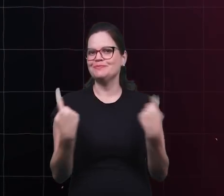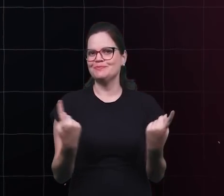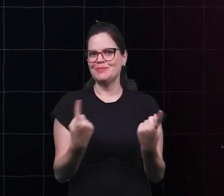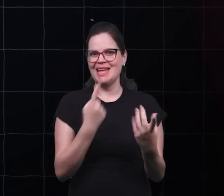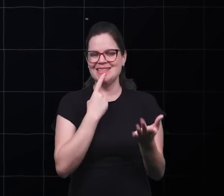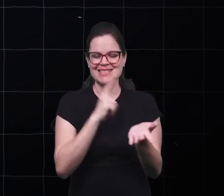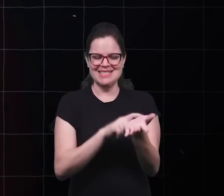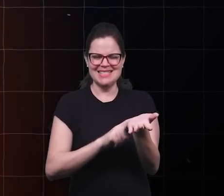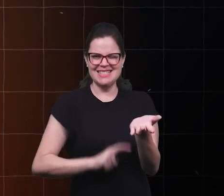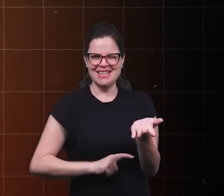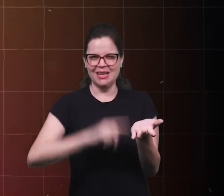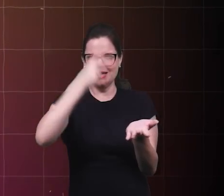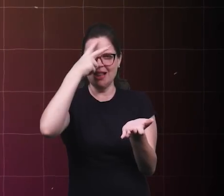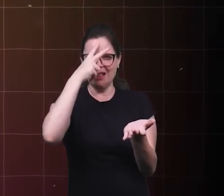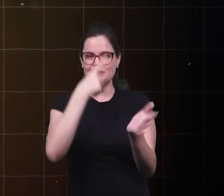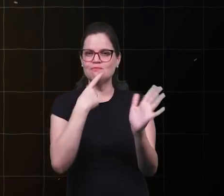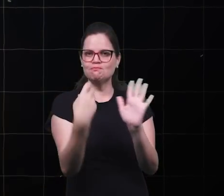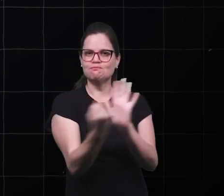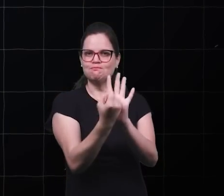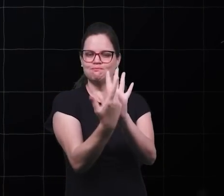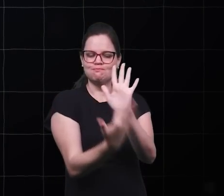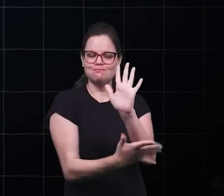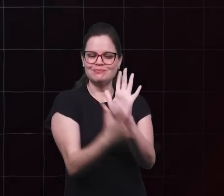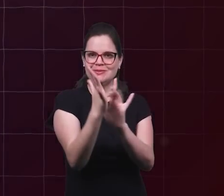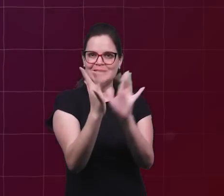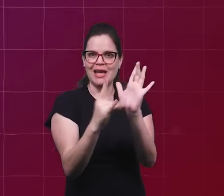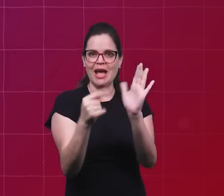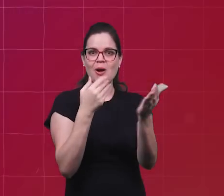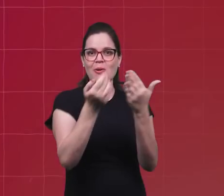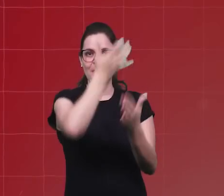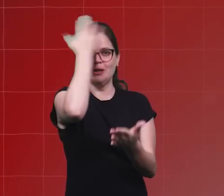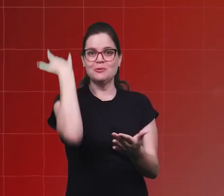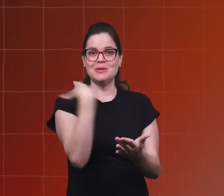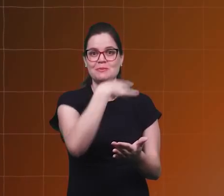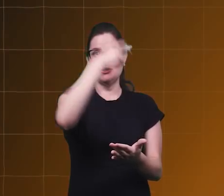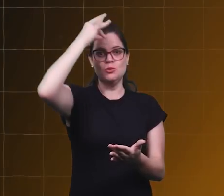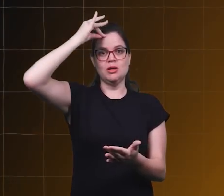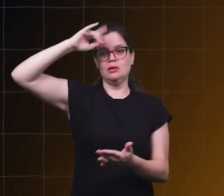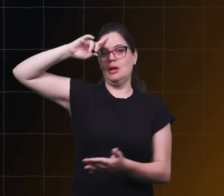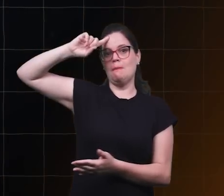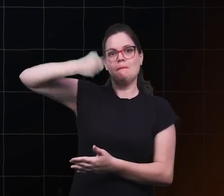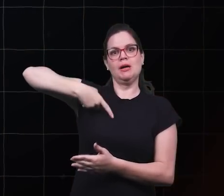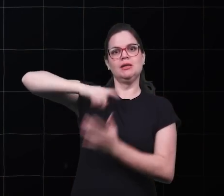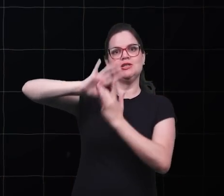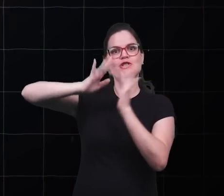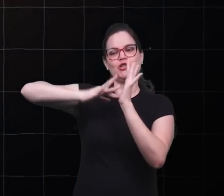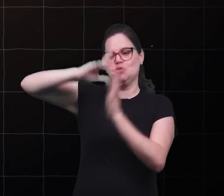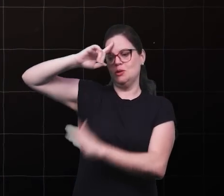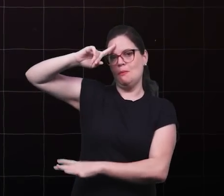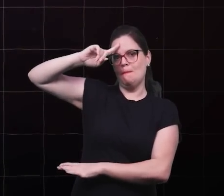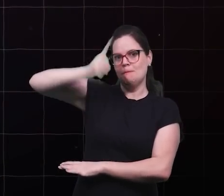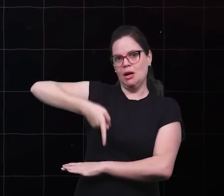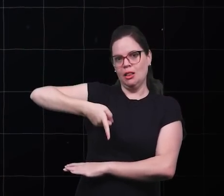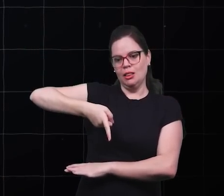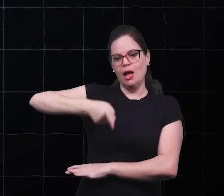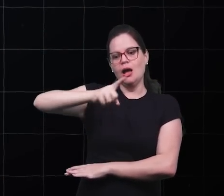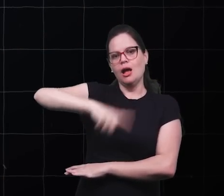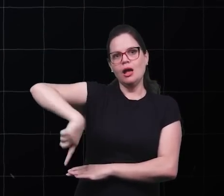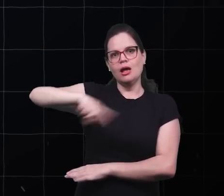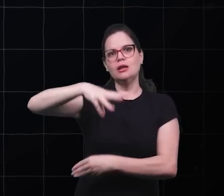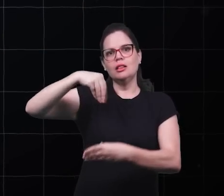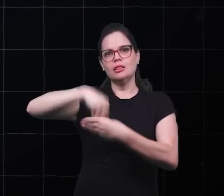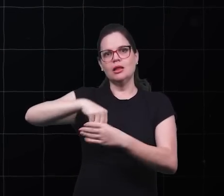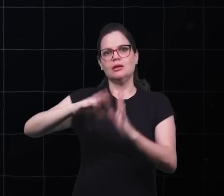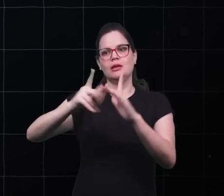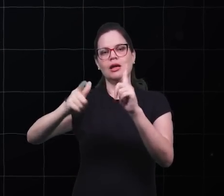o alimento, está levando tudo aquilo que o governo do Senhor Jesus nos dá para benefício